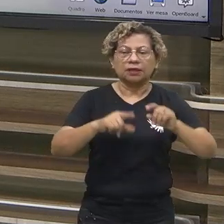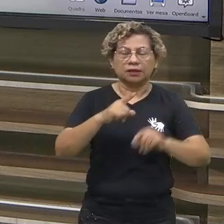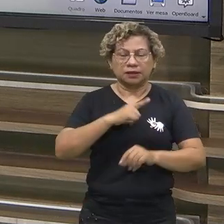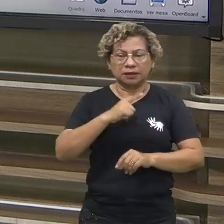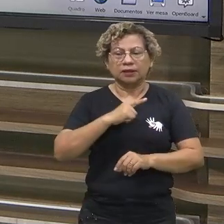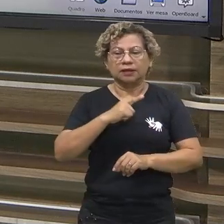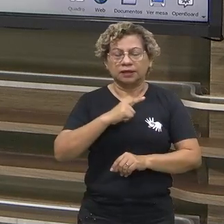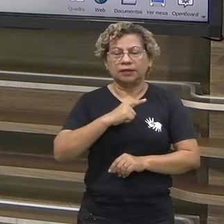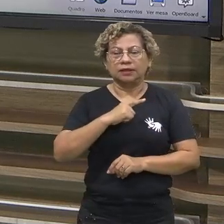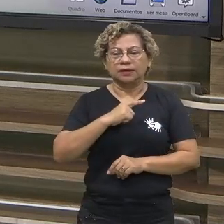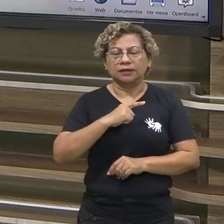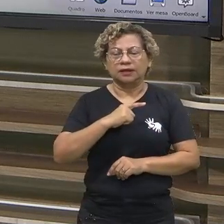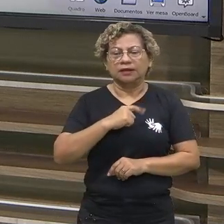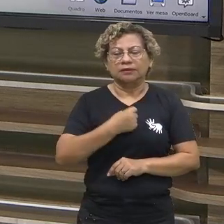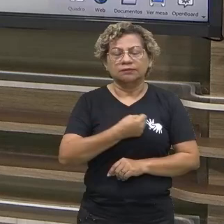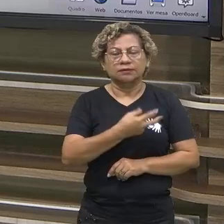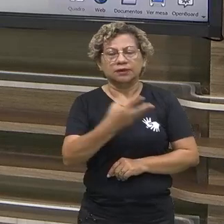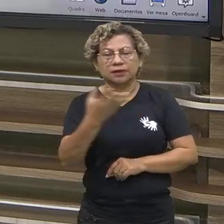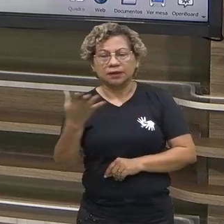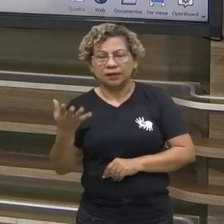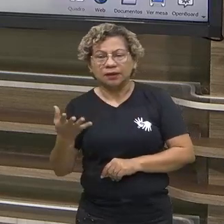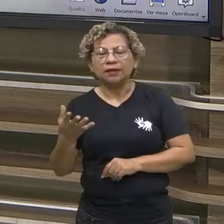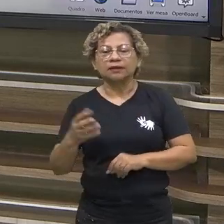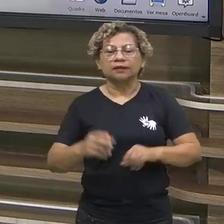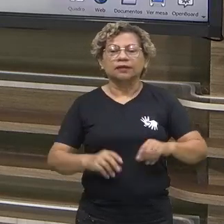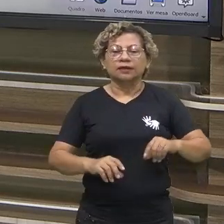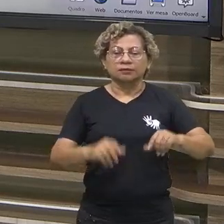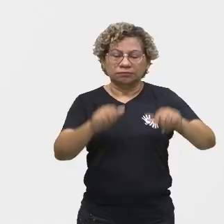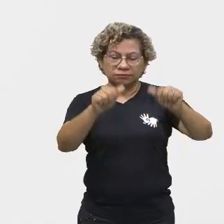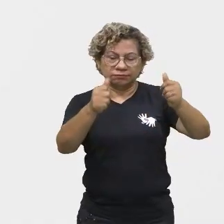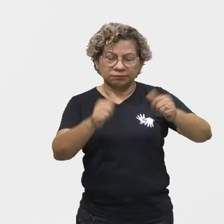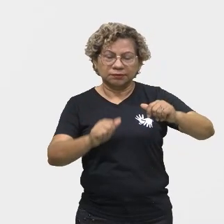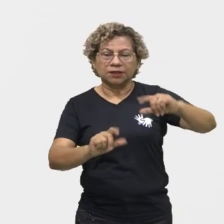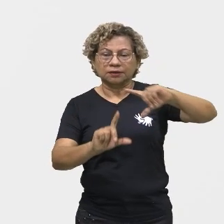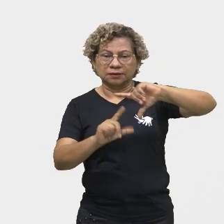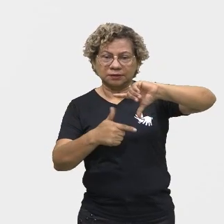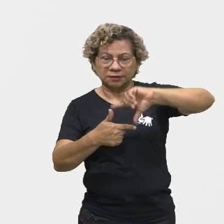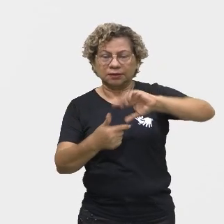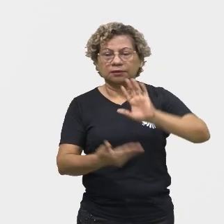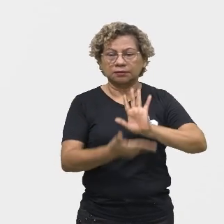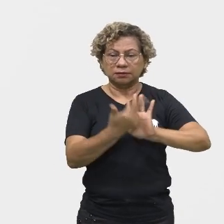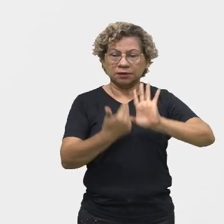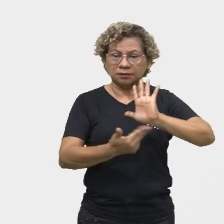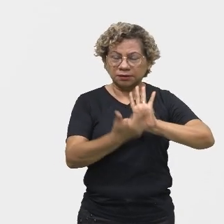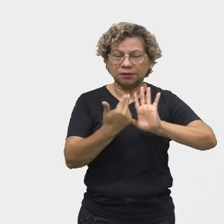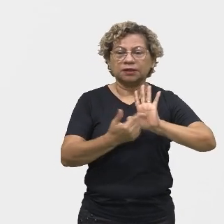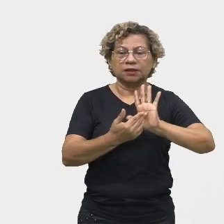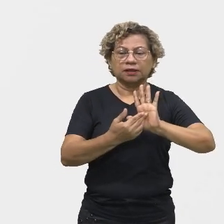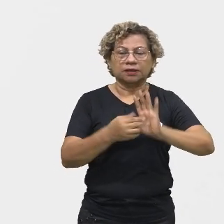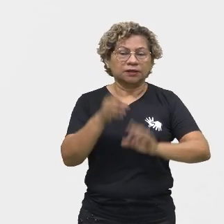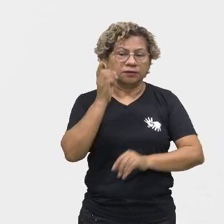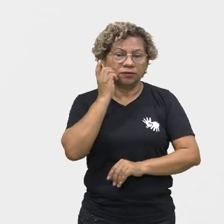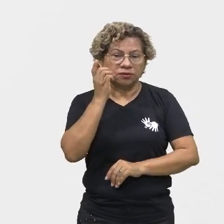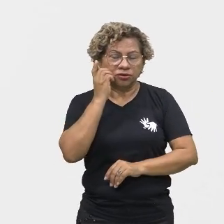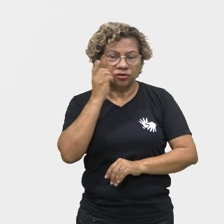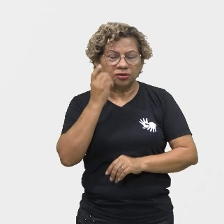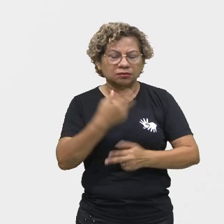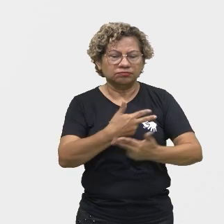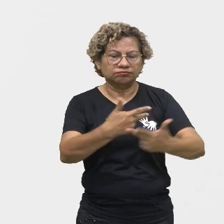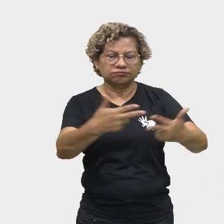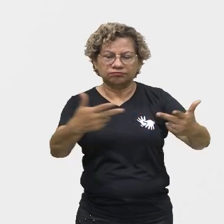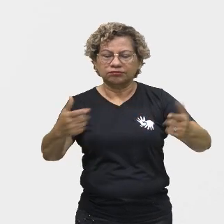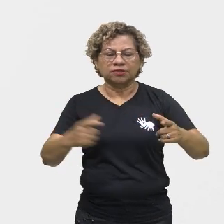vezes nos levam à referência das formas geométricas. Então, olha só, os desenhos geométricos, eles estão presentes em